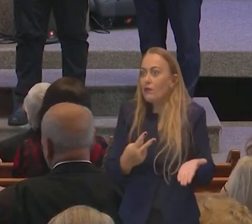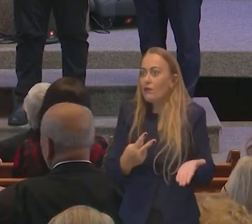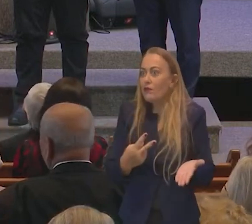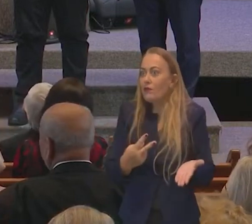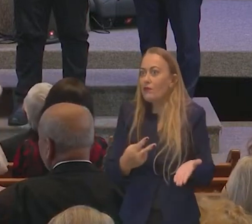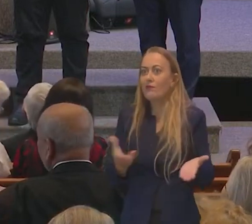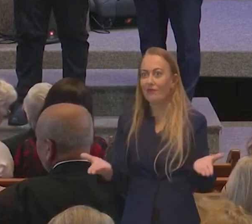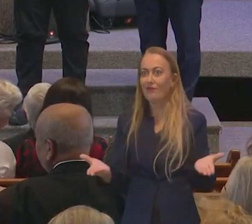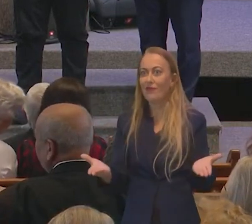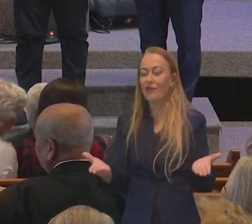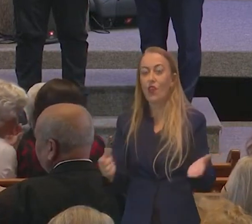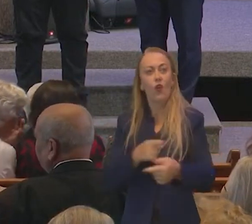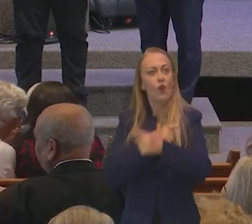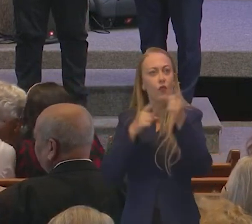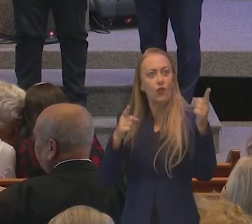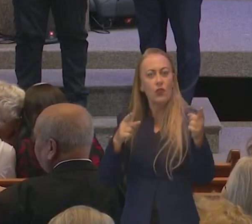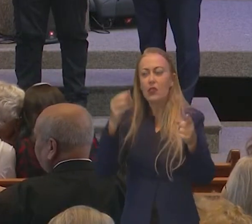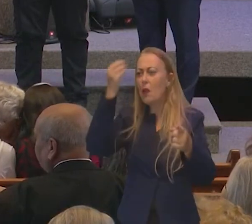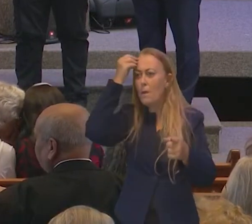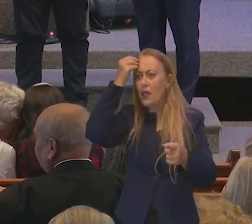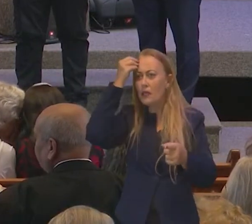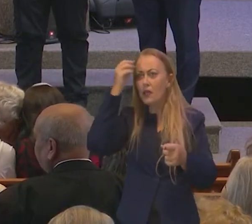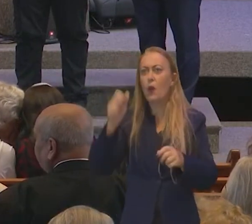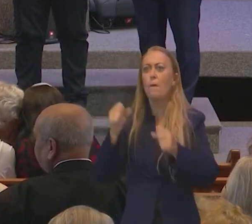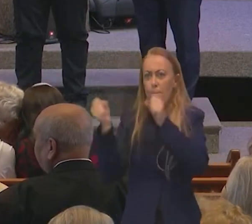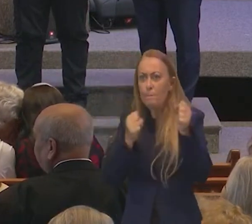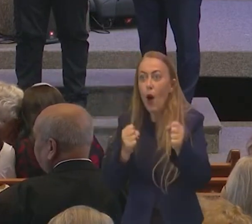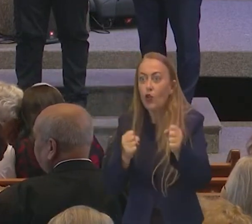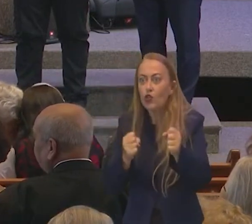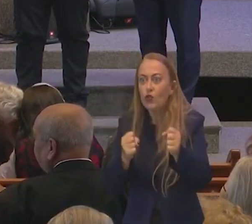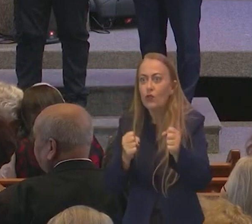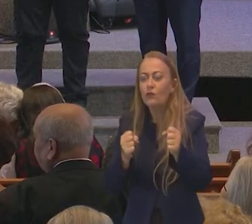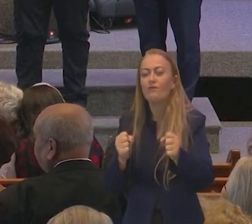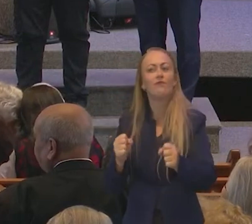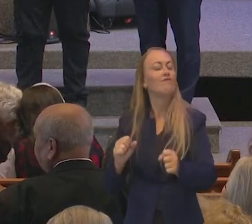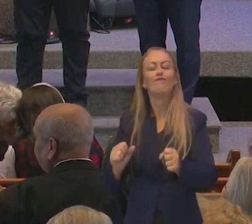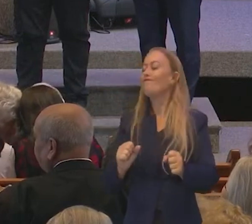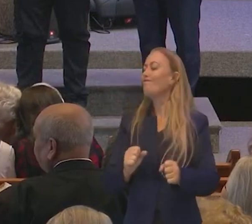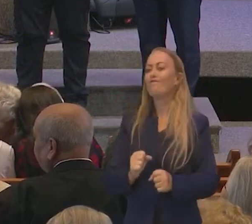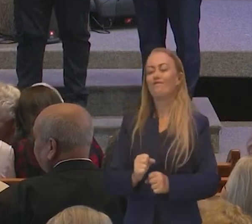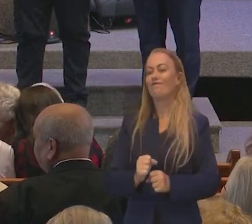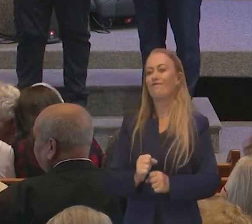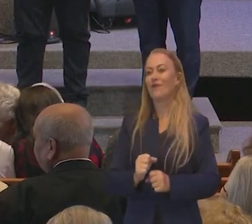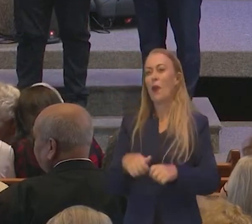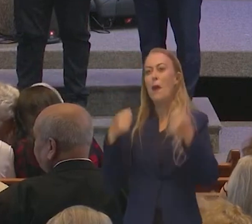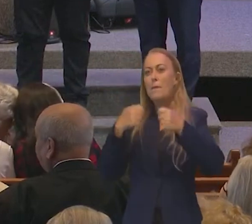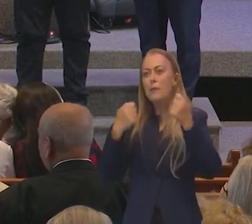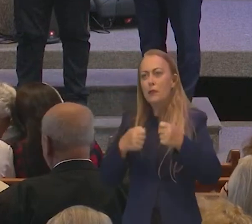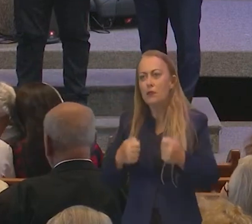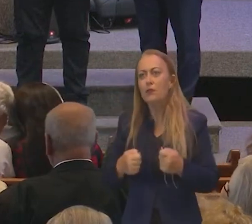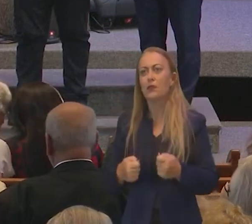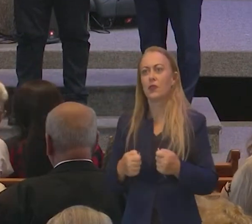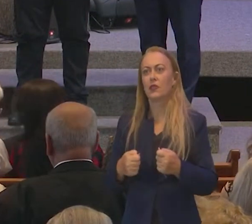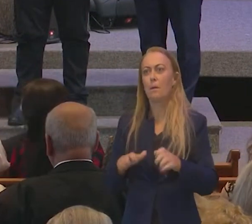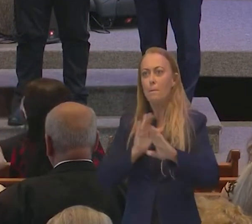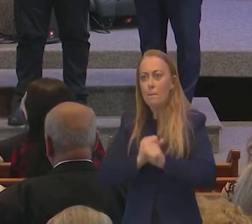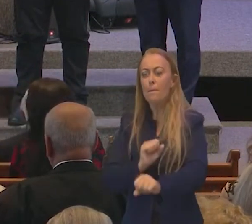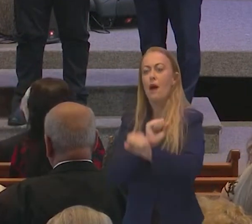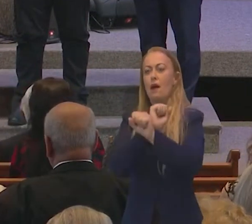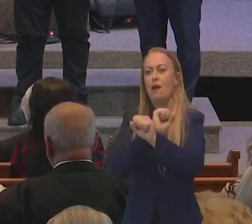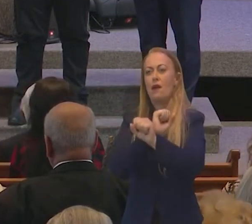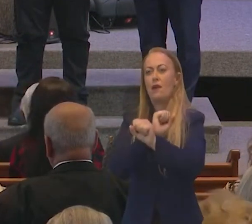vocês adolescentes, não se enganem, existe um fim sim